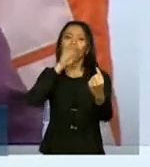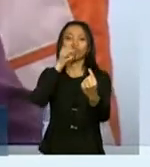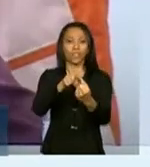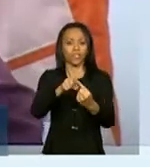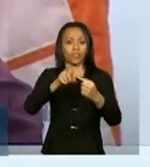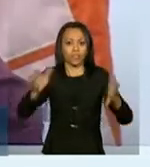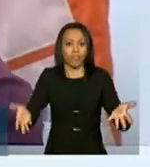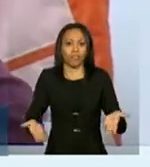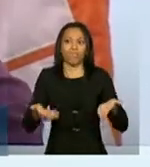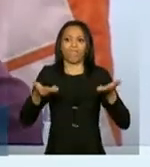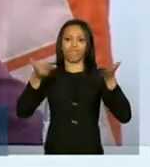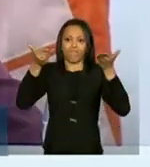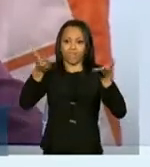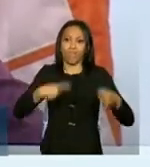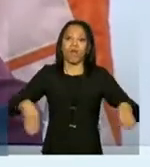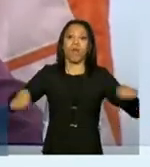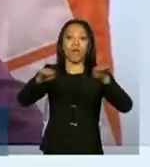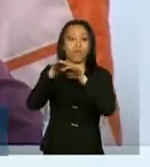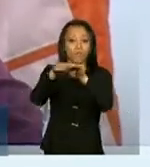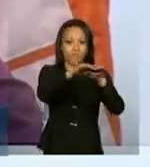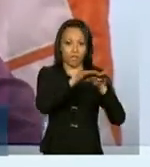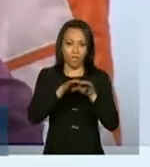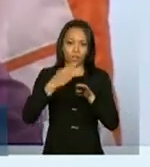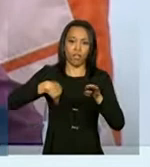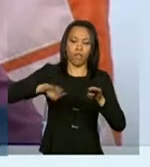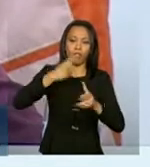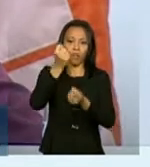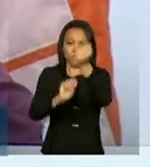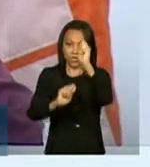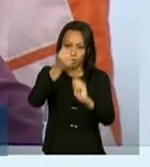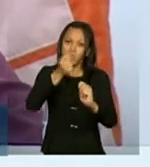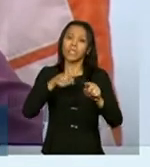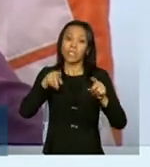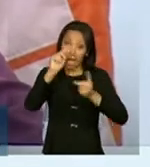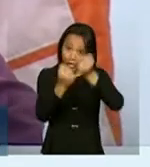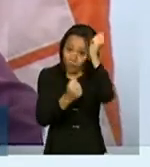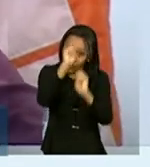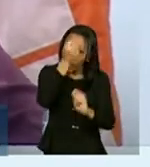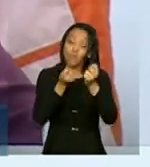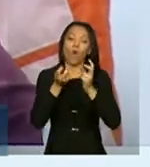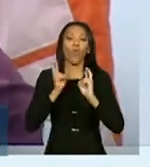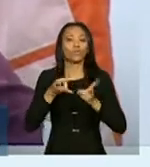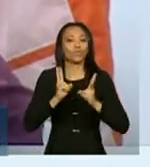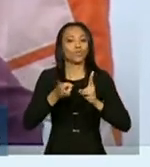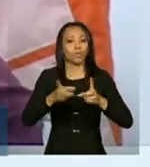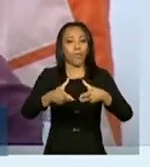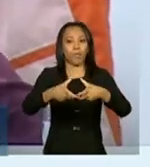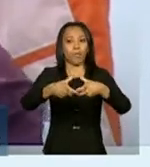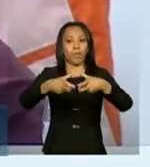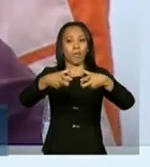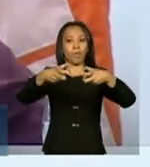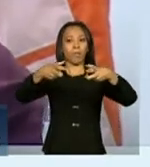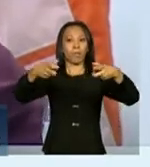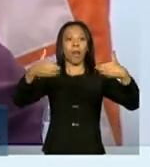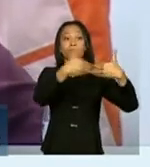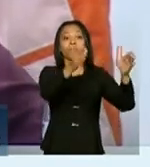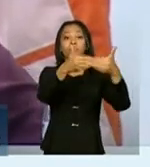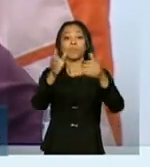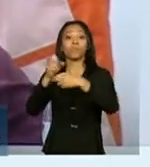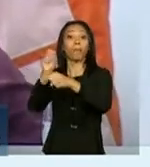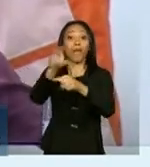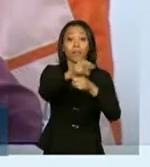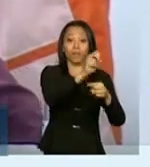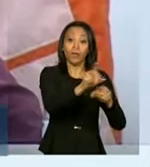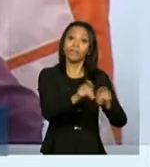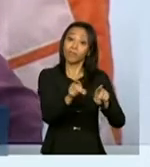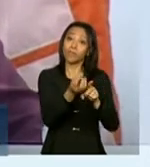a competitividade da nossa indústria, para que ela prossiga crescendo, gerando empregos e gerando